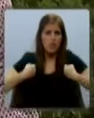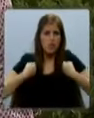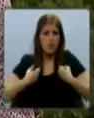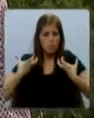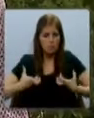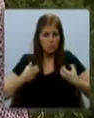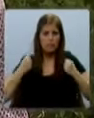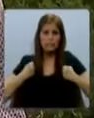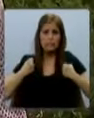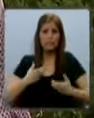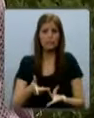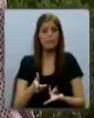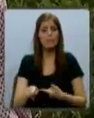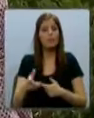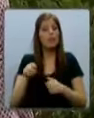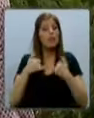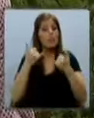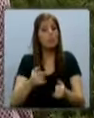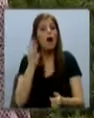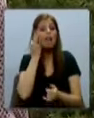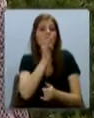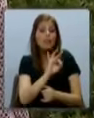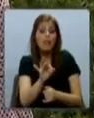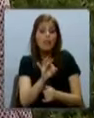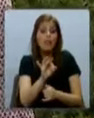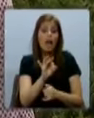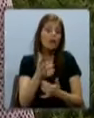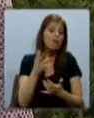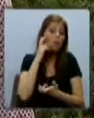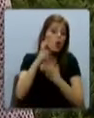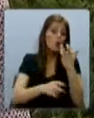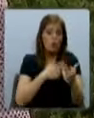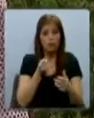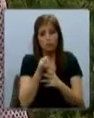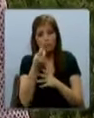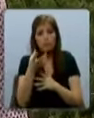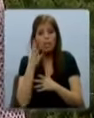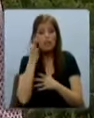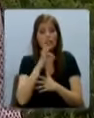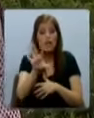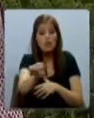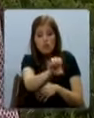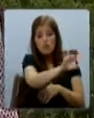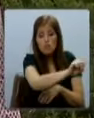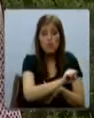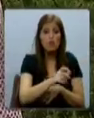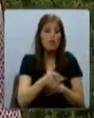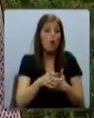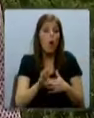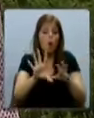e aí sim a começarem as tentativas, que serão várias com certeza, de tentarem recolher eventualmente o corpo